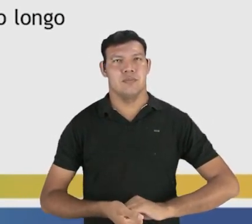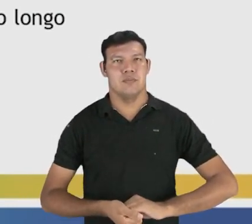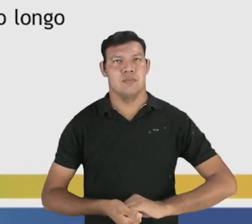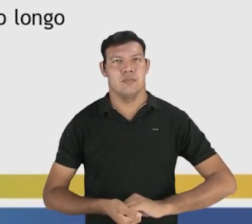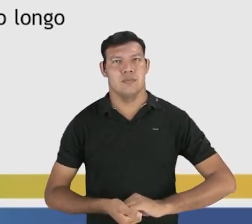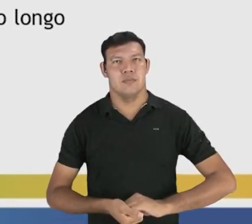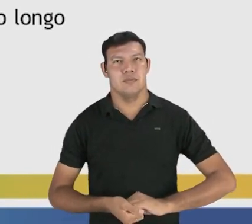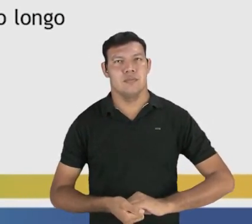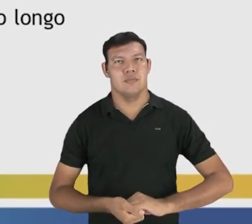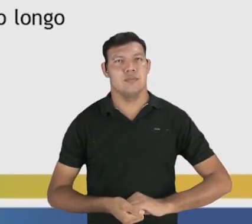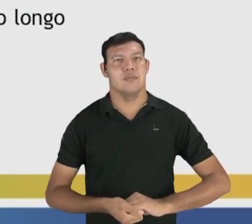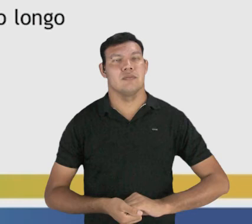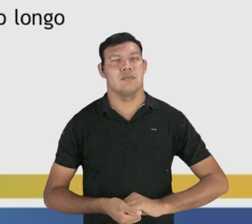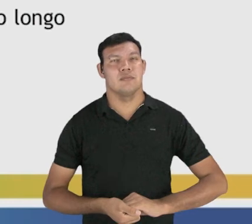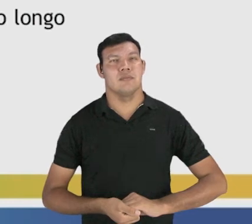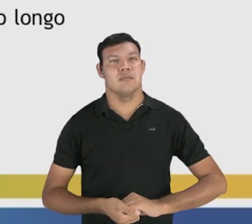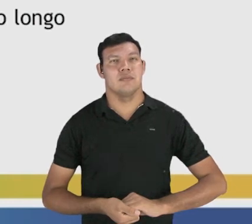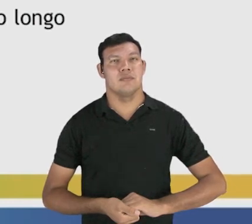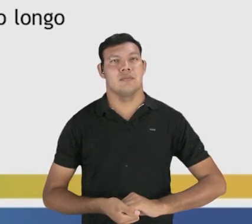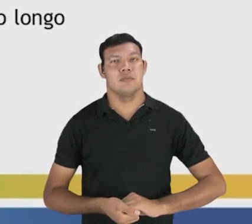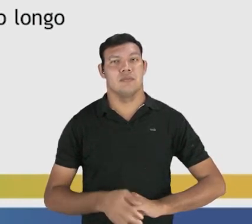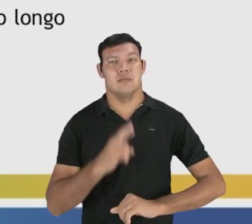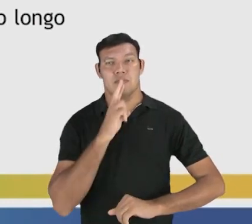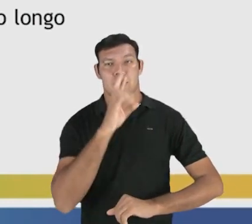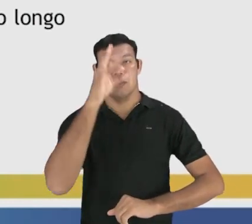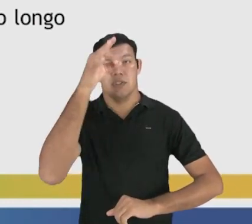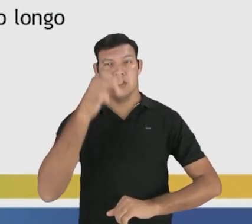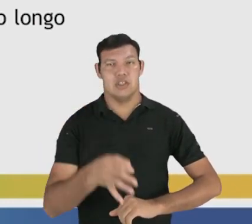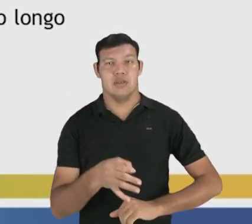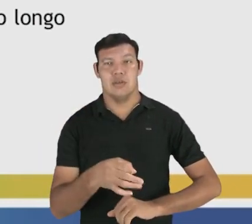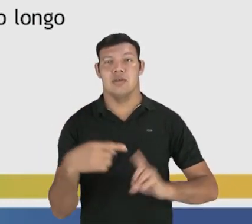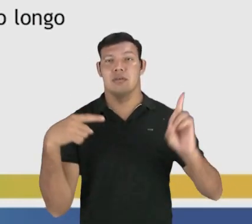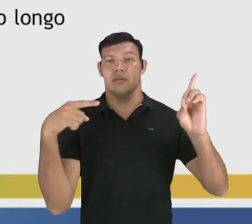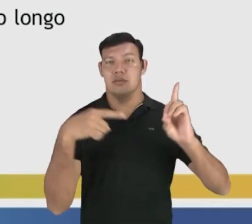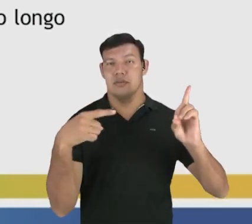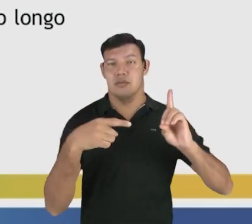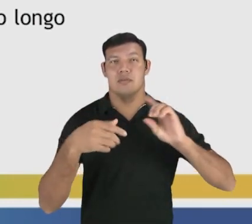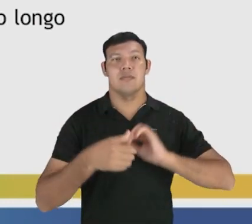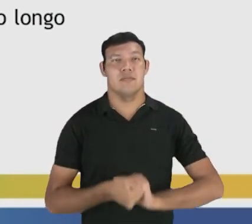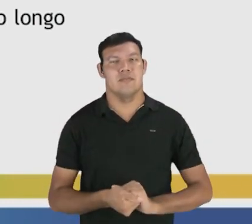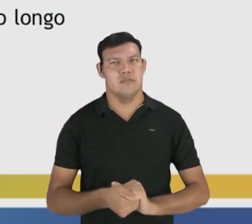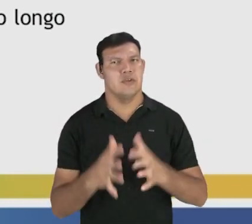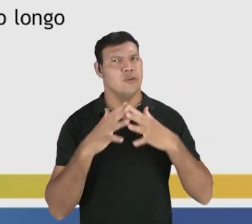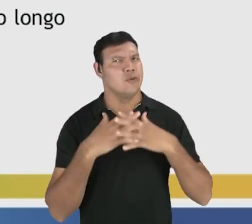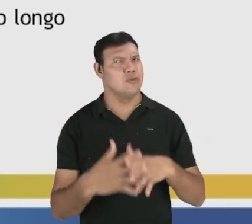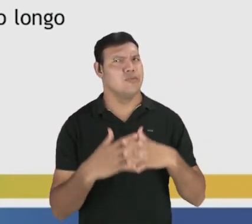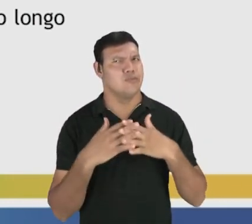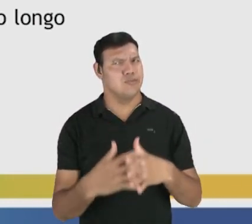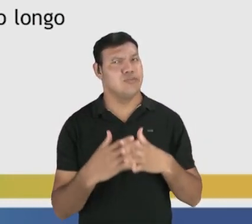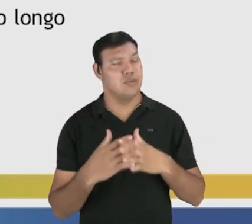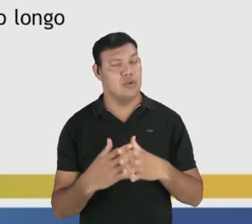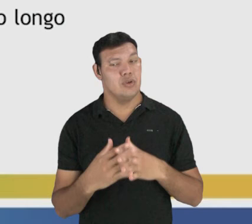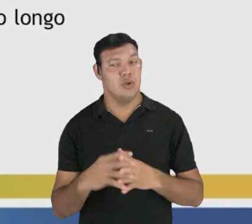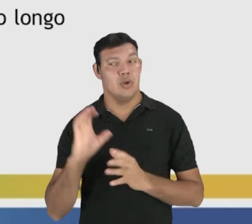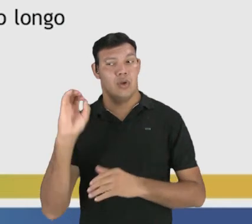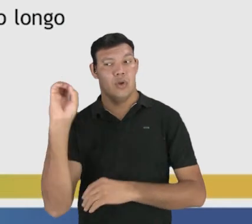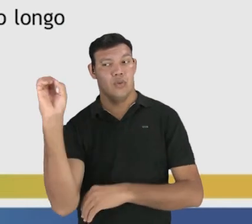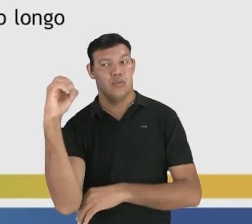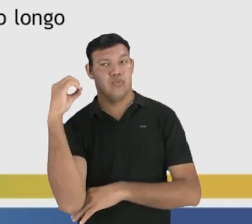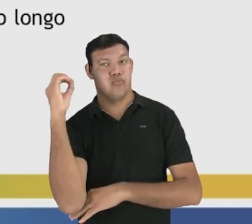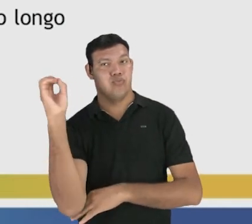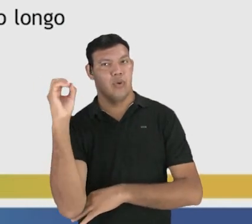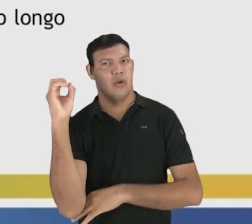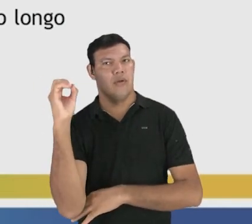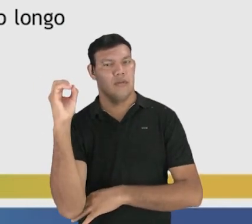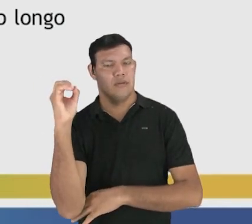Nesse caso, a alternativa correta vai ser a letra D. A gente não pode confundir um movimento de rotação com um movimento